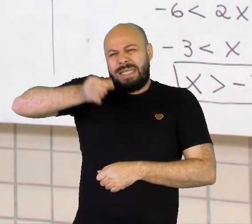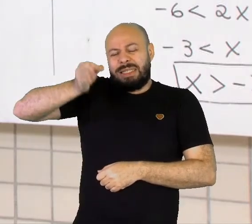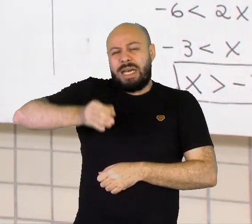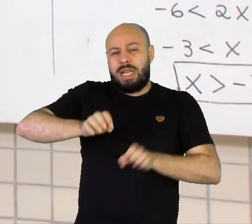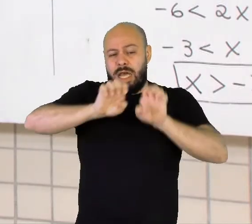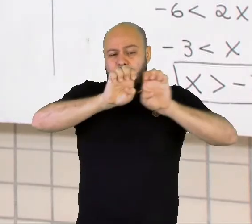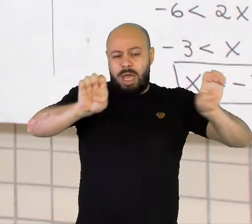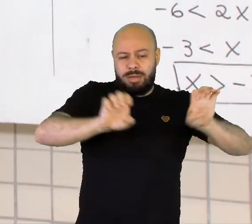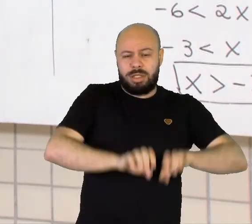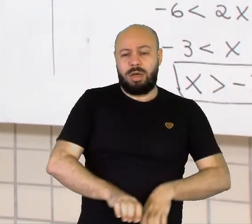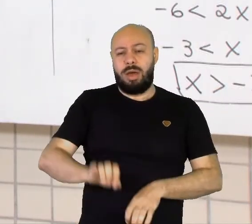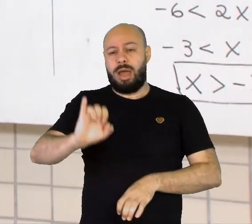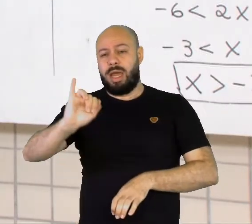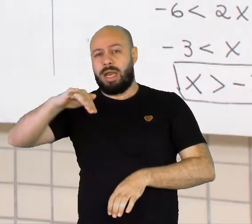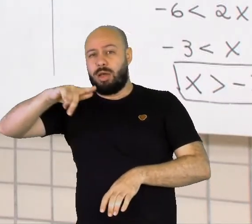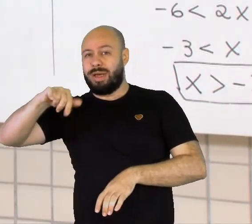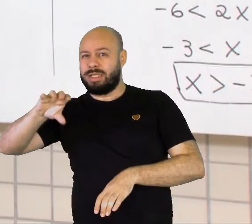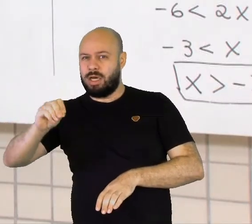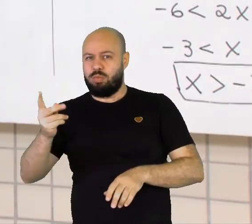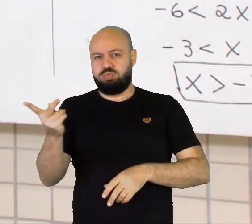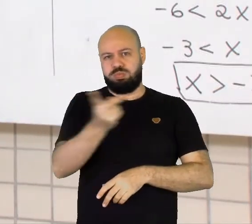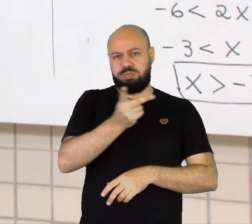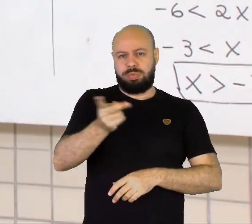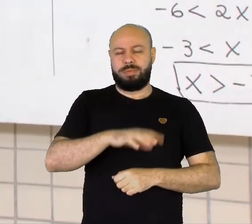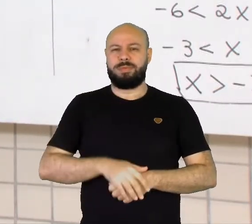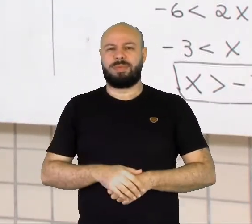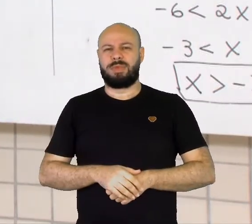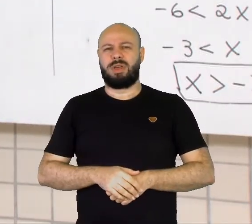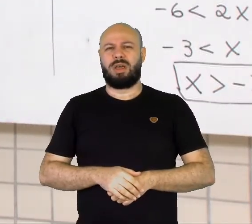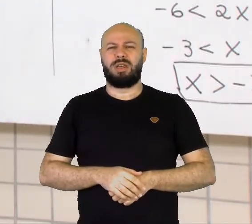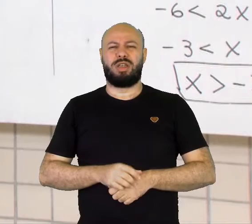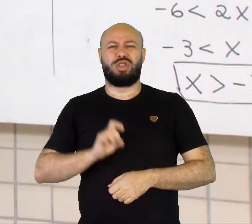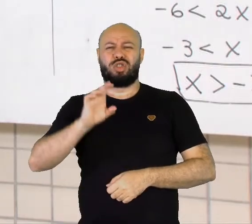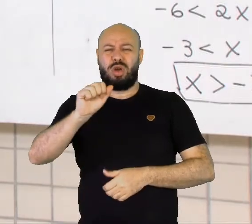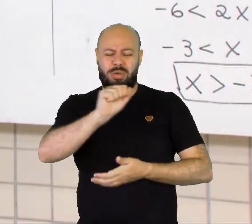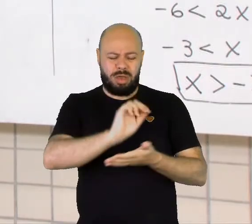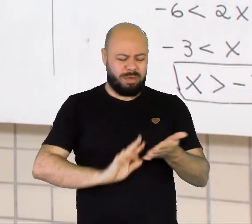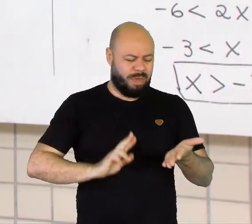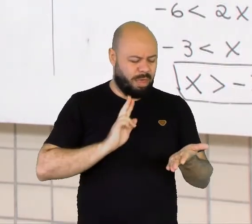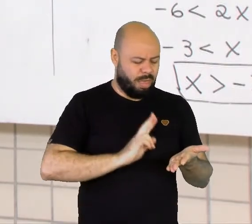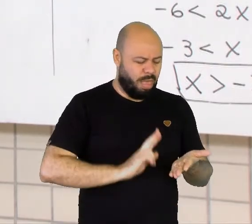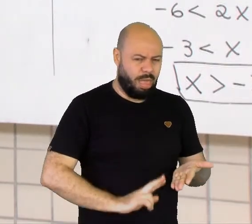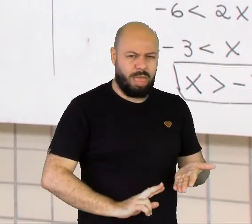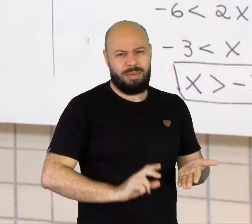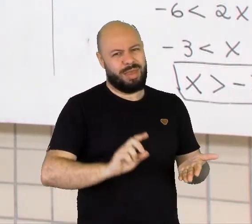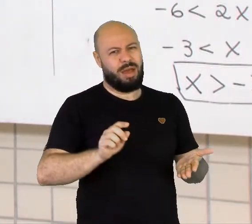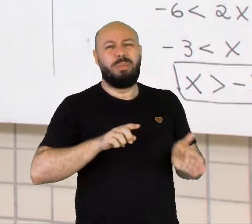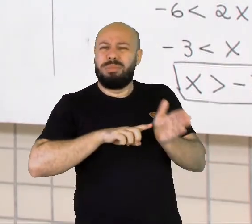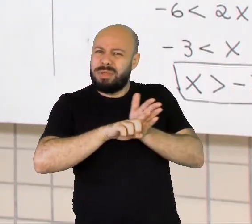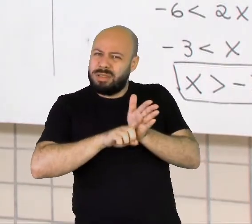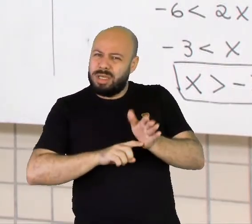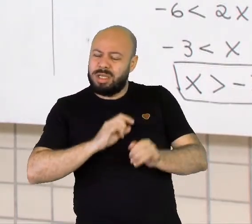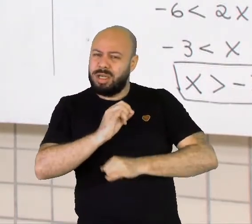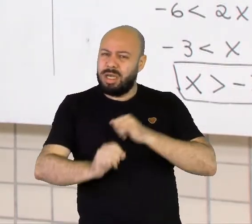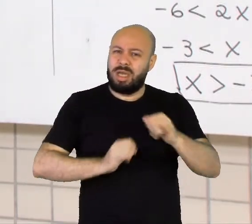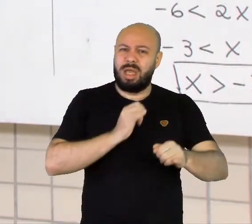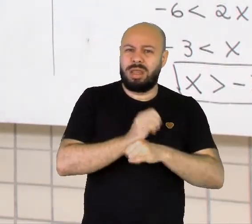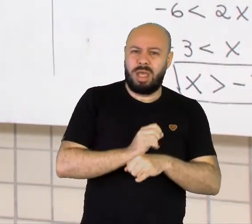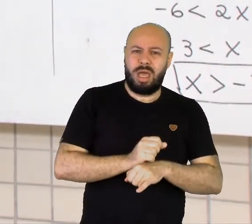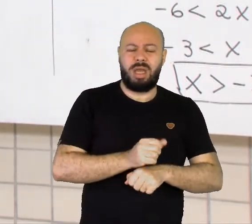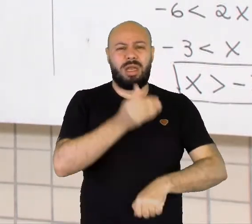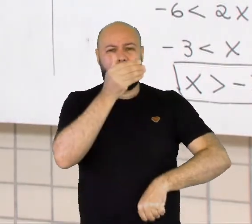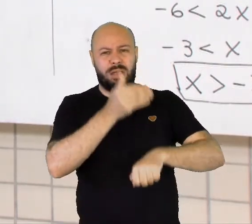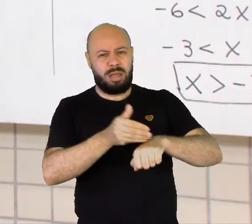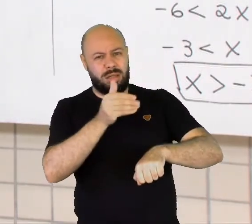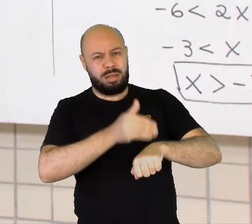equação e inequação. Então, não se contente só com as suas atividades de monitoramento, pesquise na internet, exercícios,